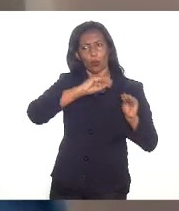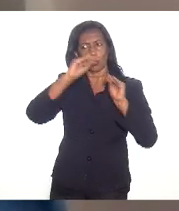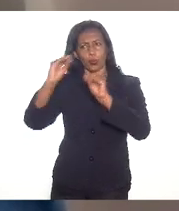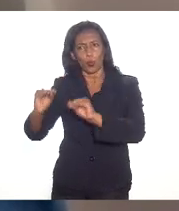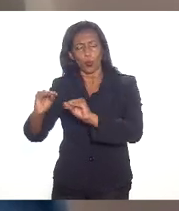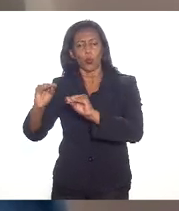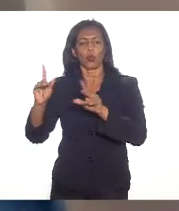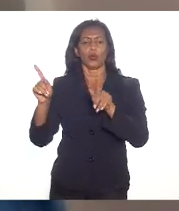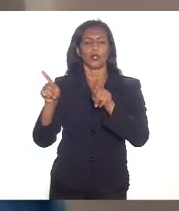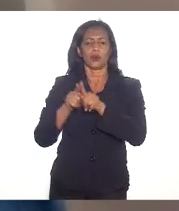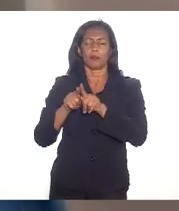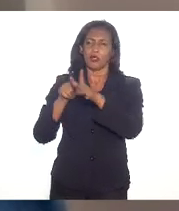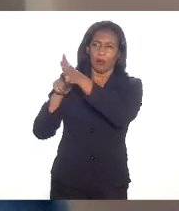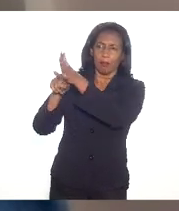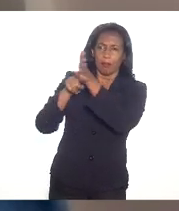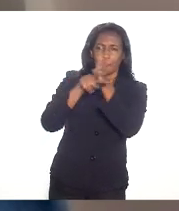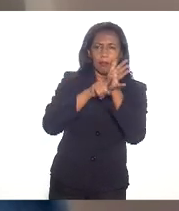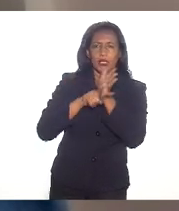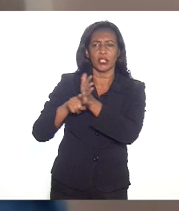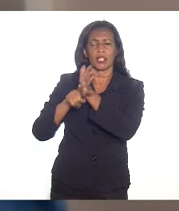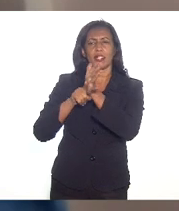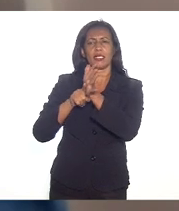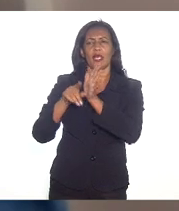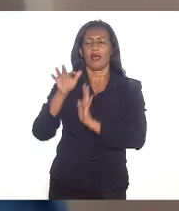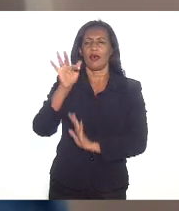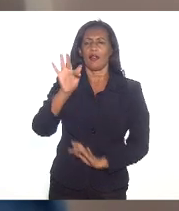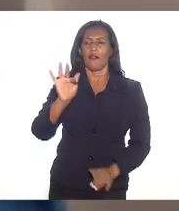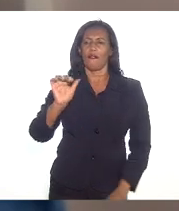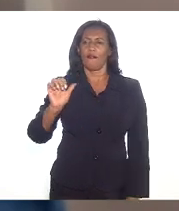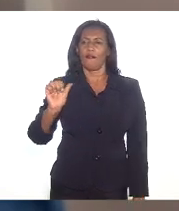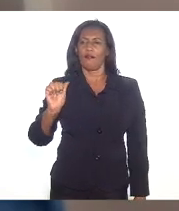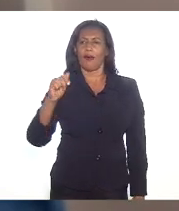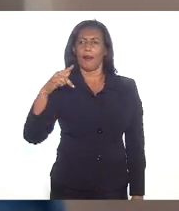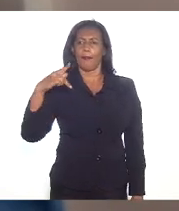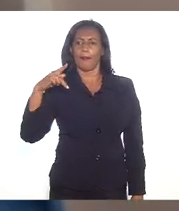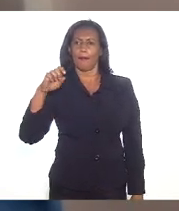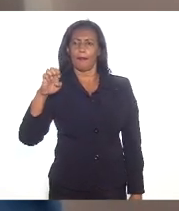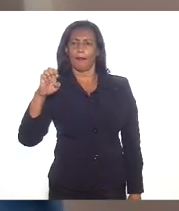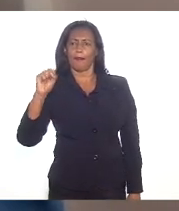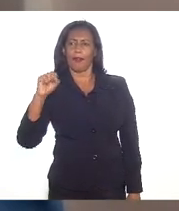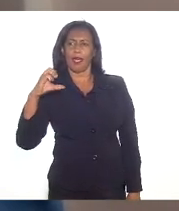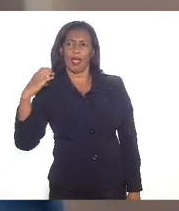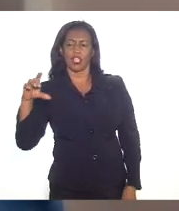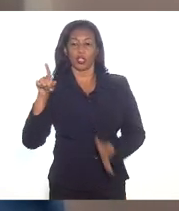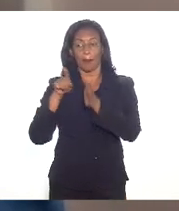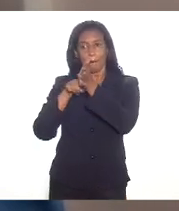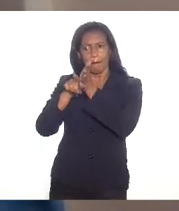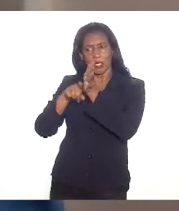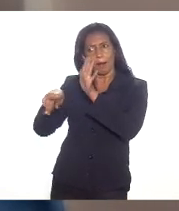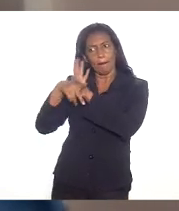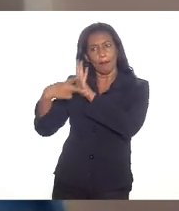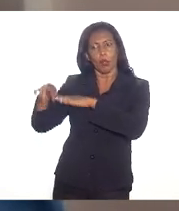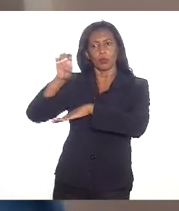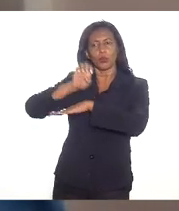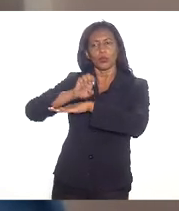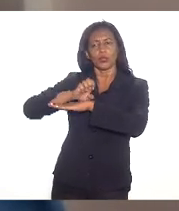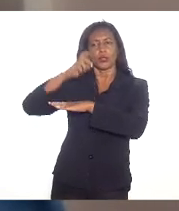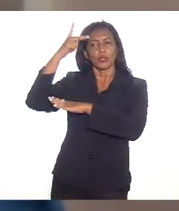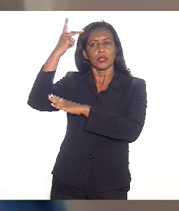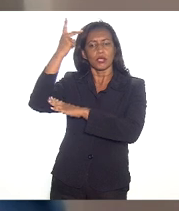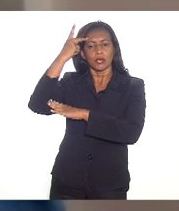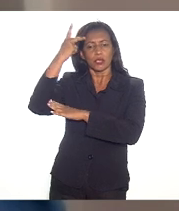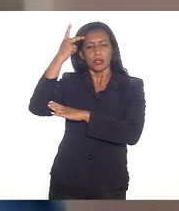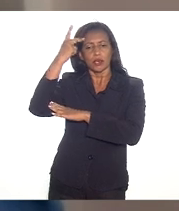a FAPESP tem uma parte de pesquisa que é para discutir, quer dizer, o Estado de São Paulo, quer dizer, o projeto